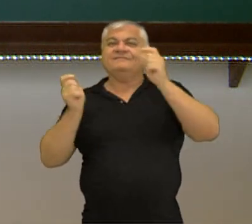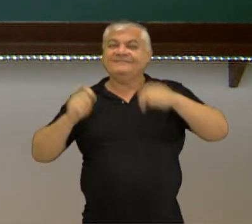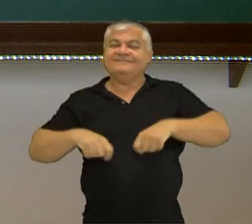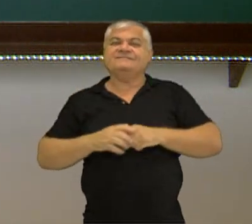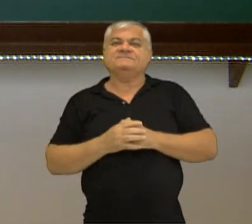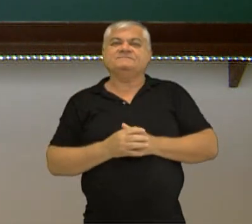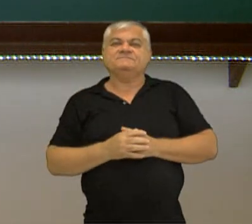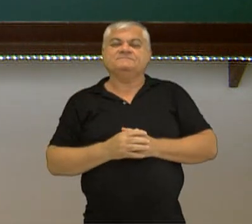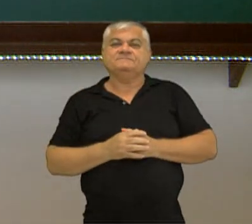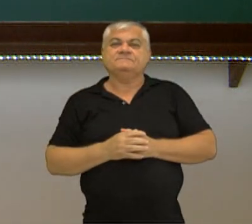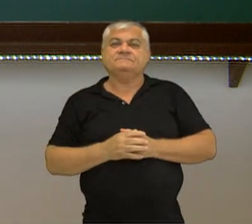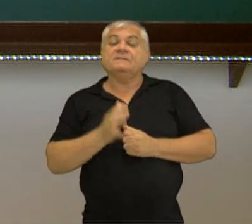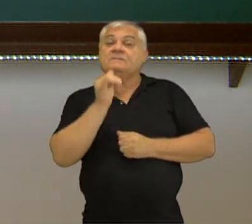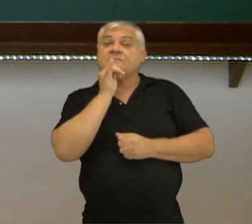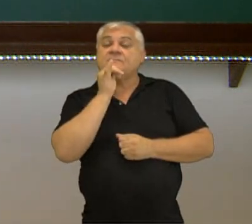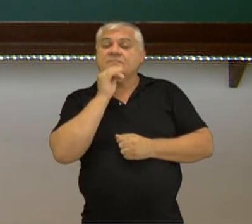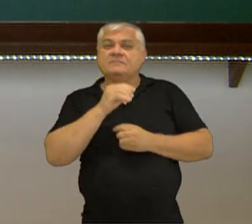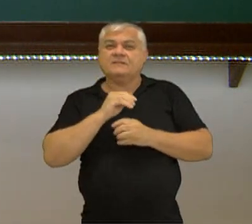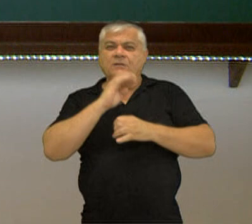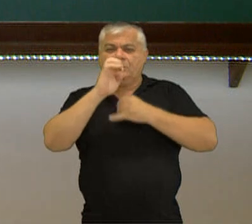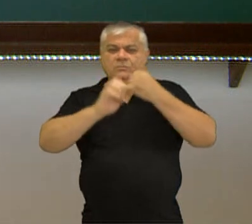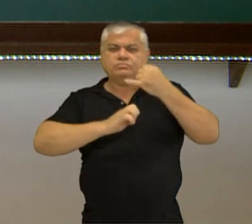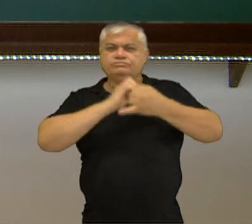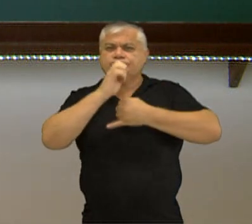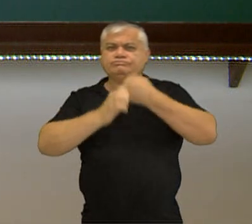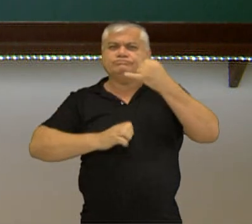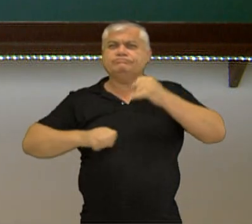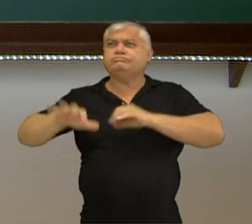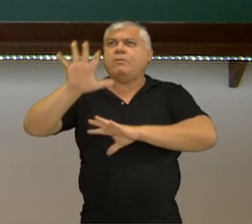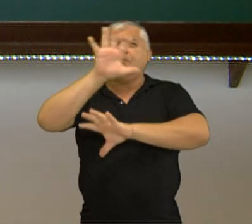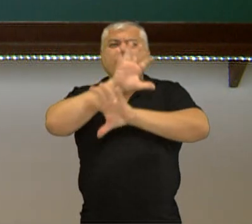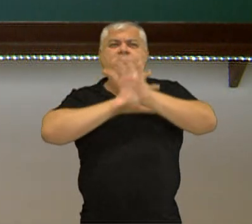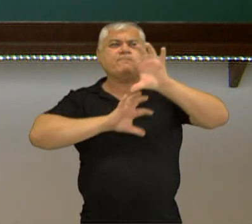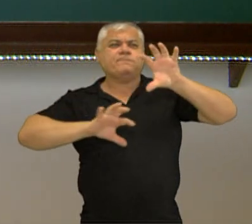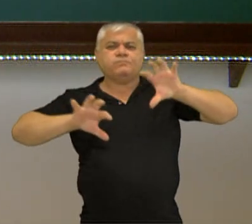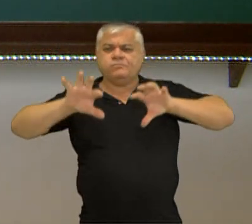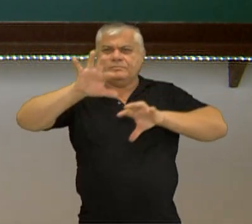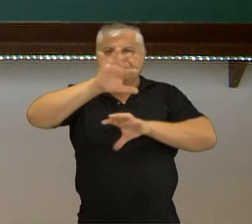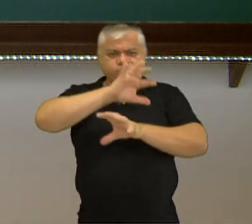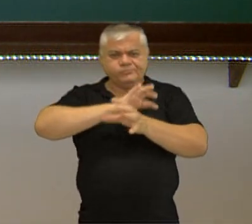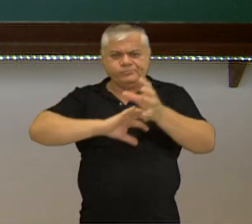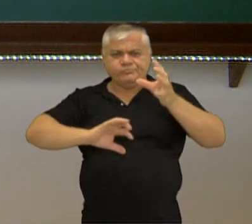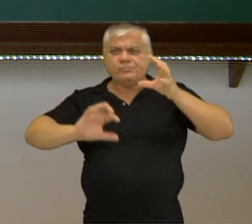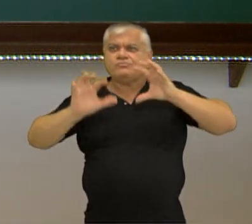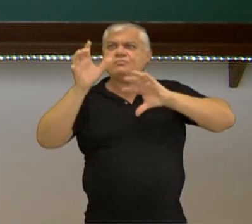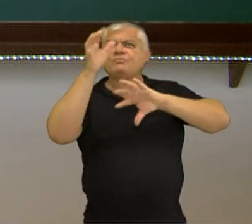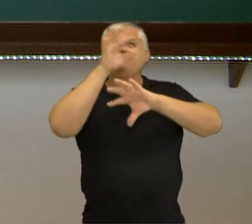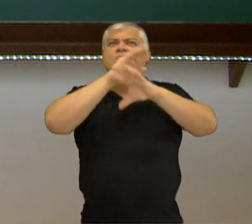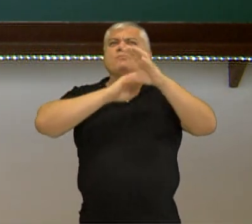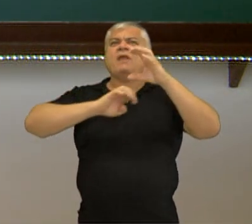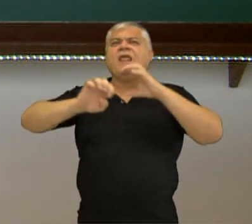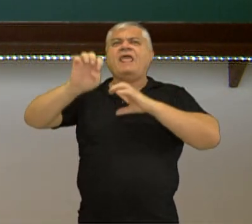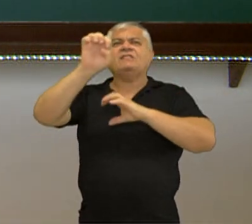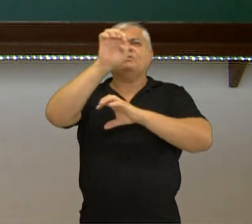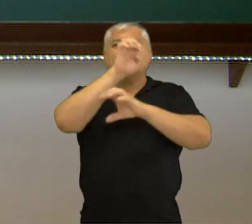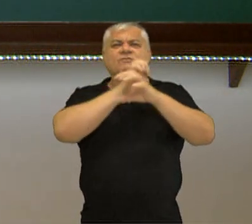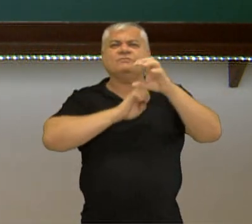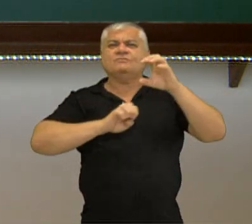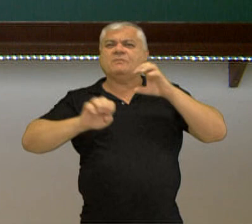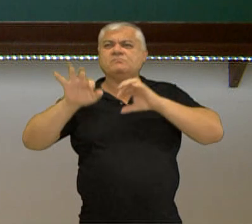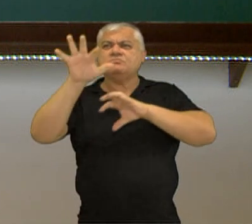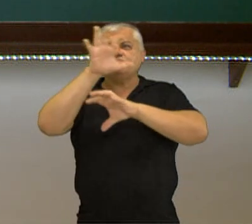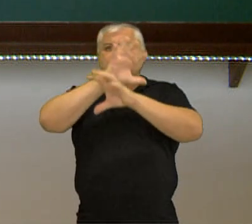elétrons. Esses elétrons entre eles vão ficar espalhados, formando aquilo que nós podemos chamar de nuvem de elétrons, ou então de mar